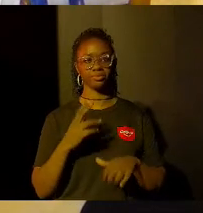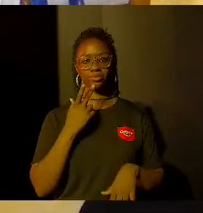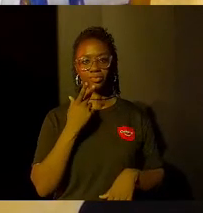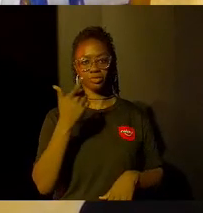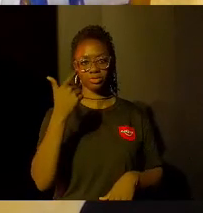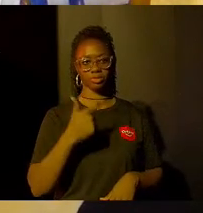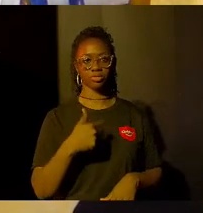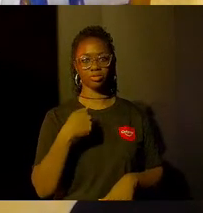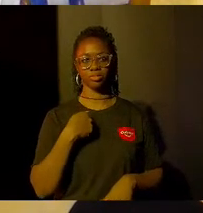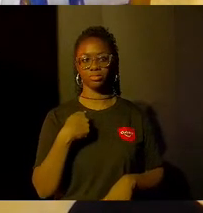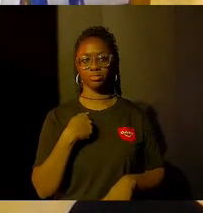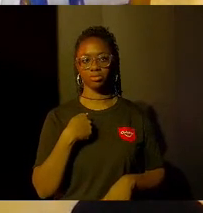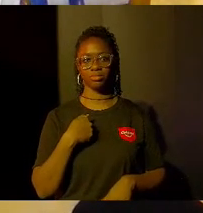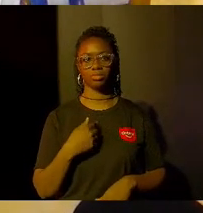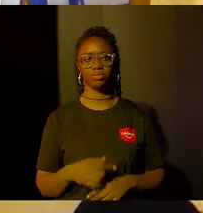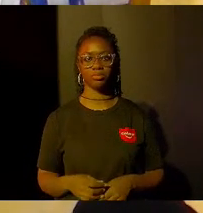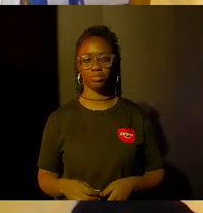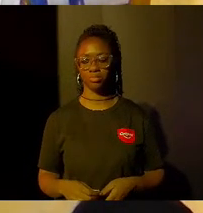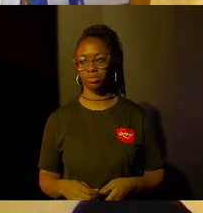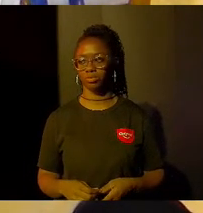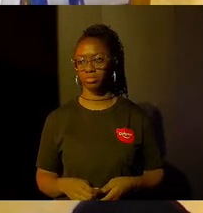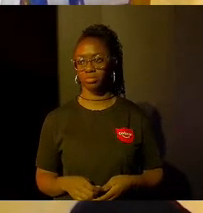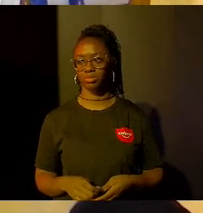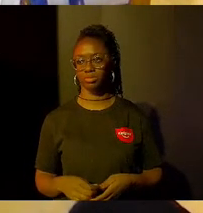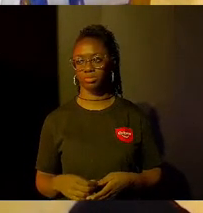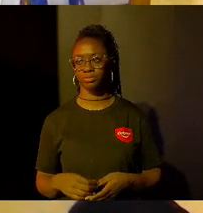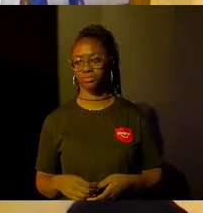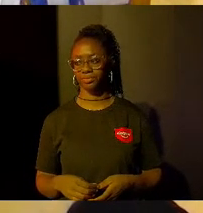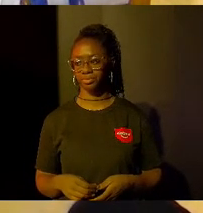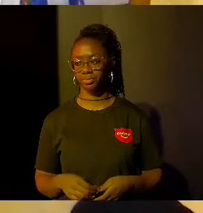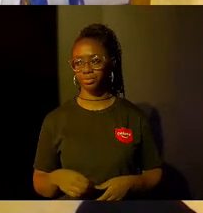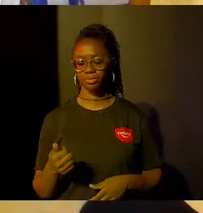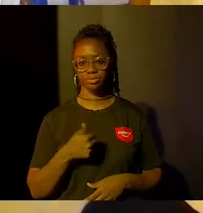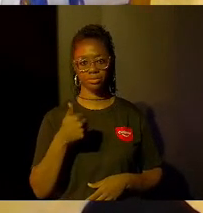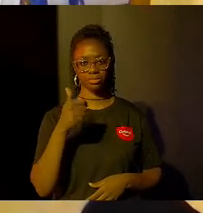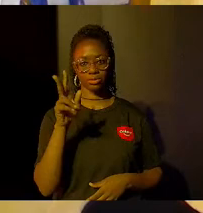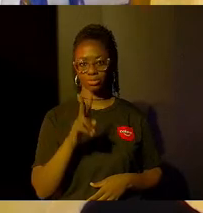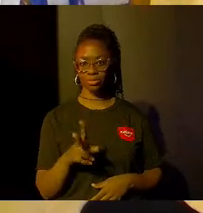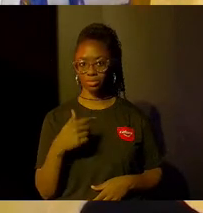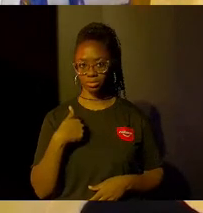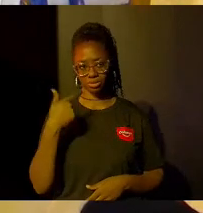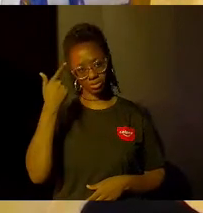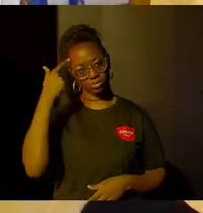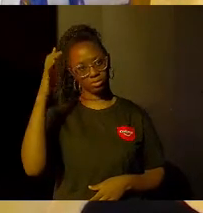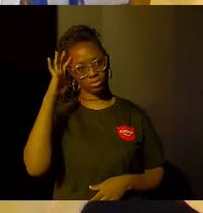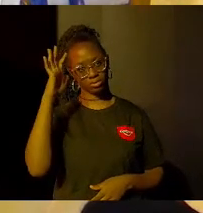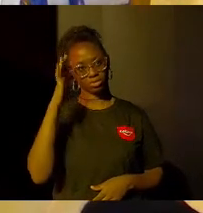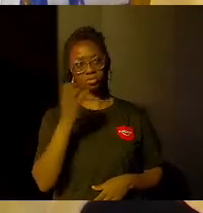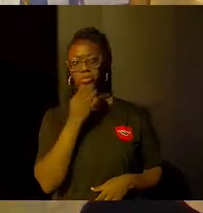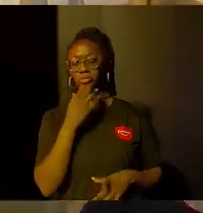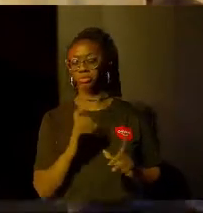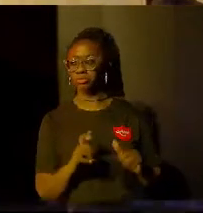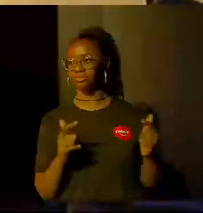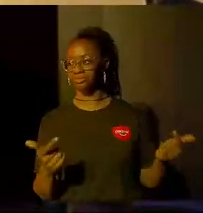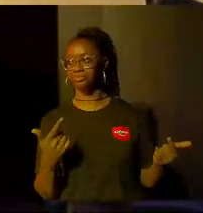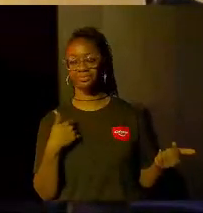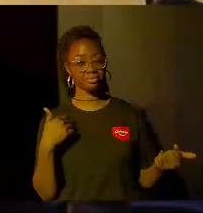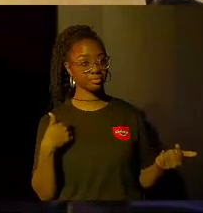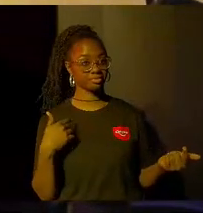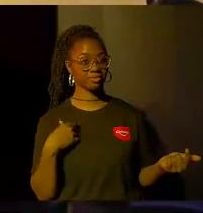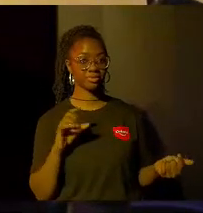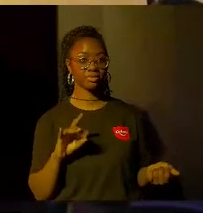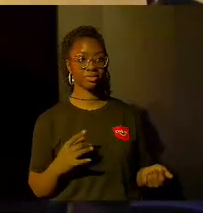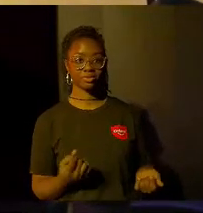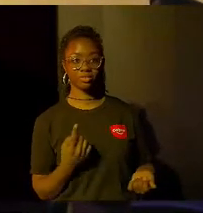mim e a primeira que Eu interpretei a pensar boa sorte eu tô sozinho fazendo